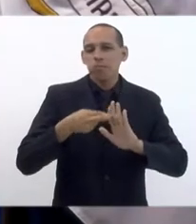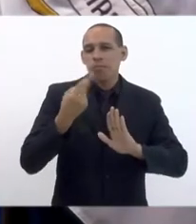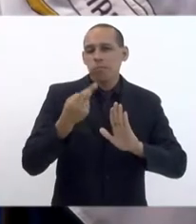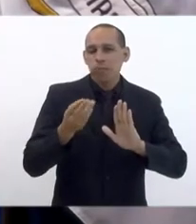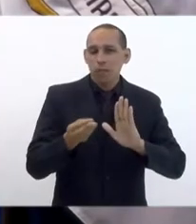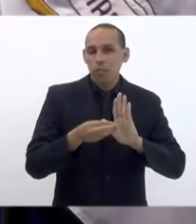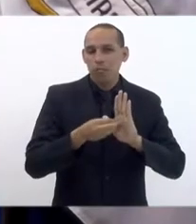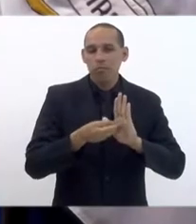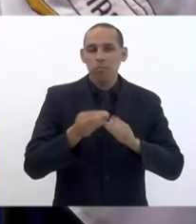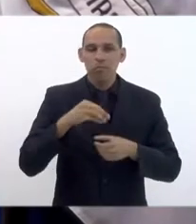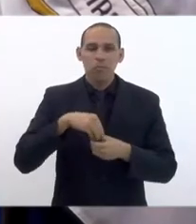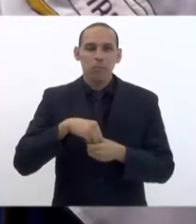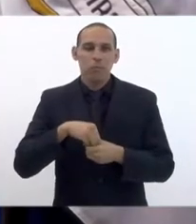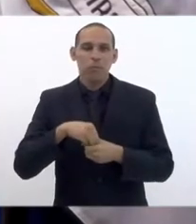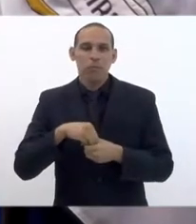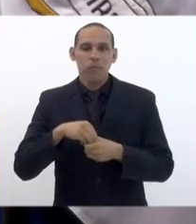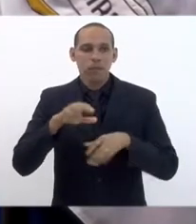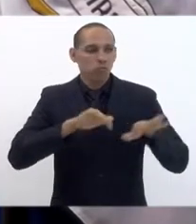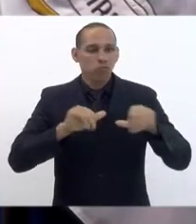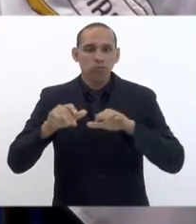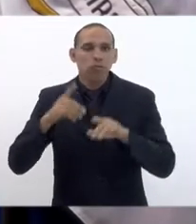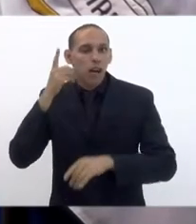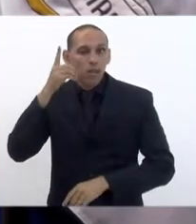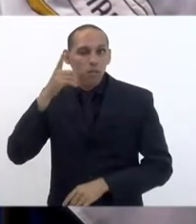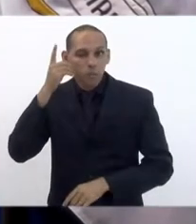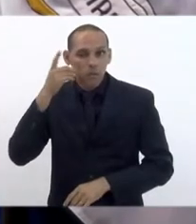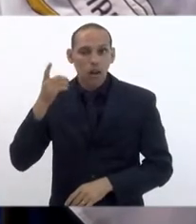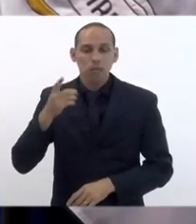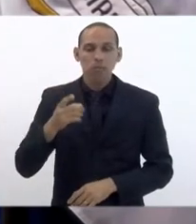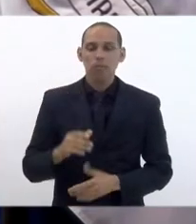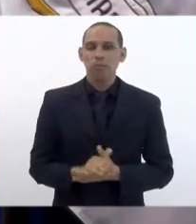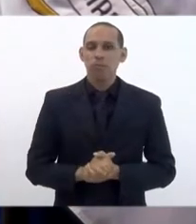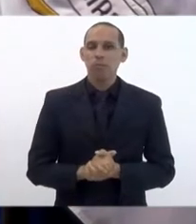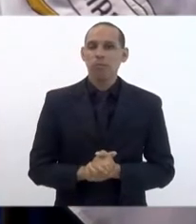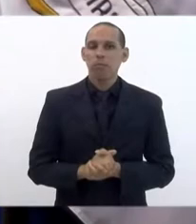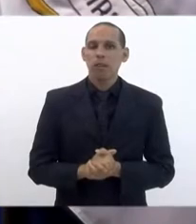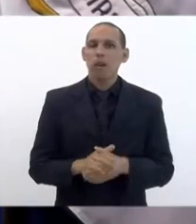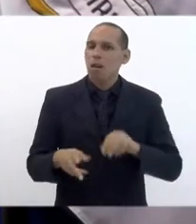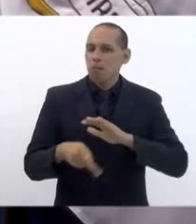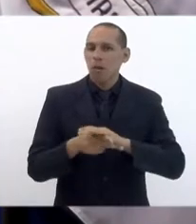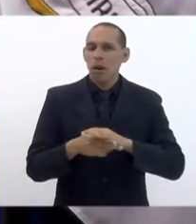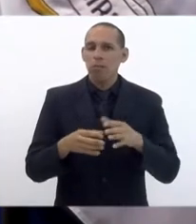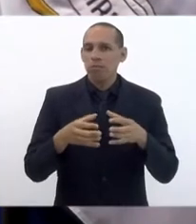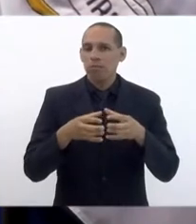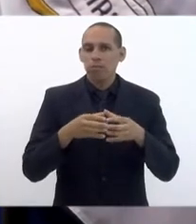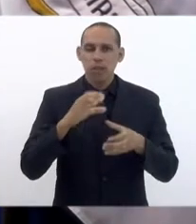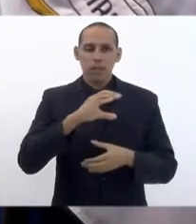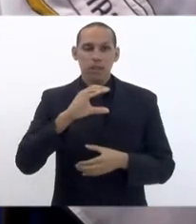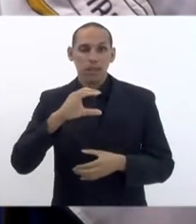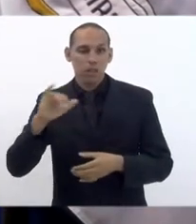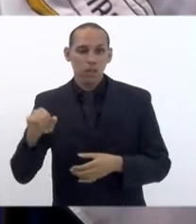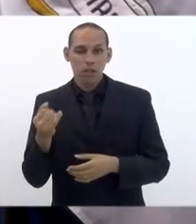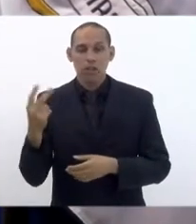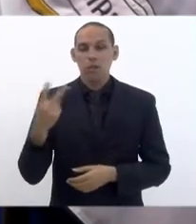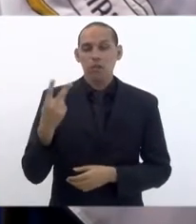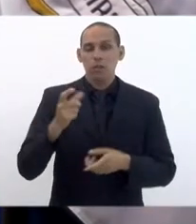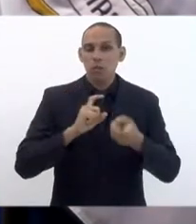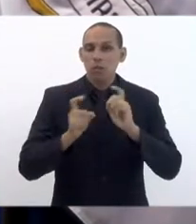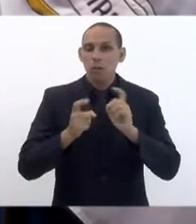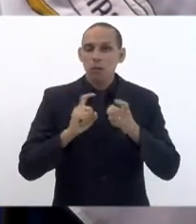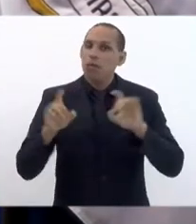deputados, membros efetivos e suplentes da Comissão de Constituição e Justiça para a segunda reunião